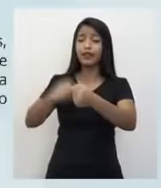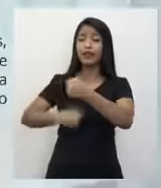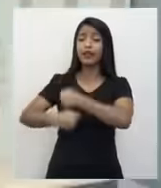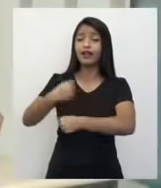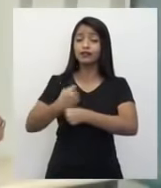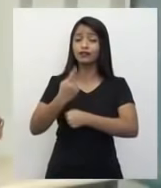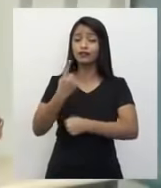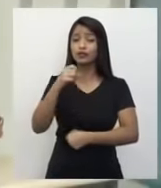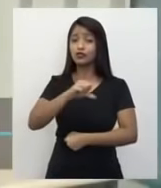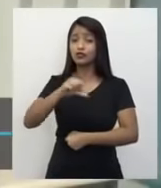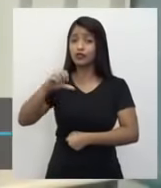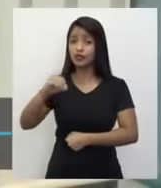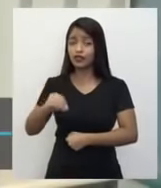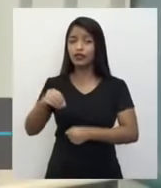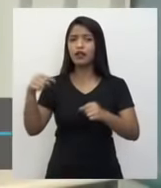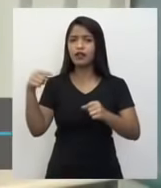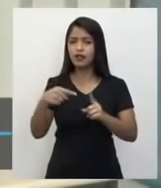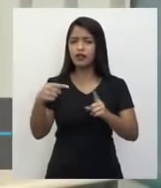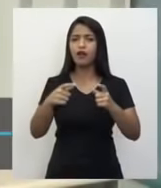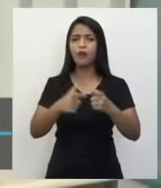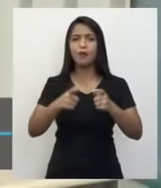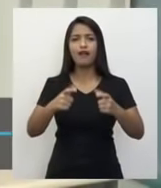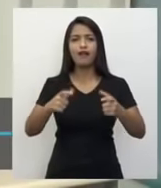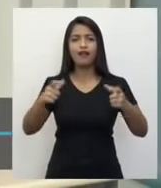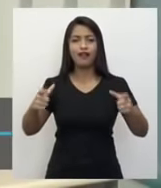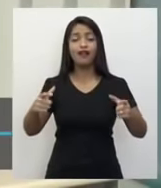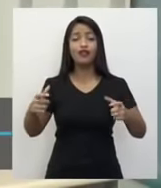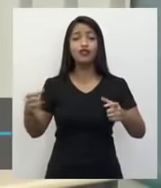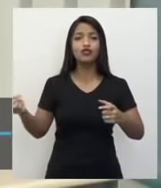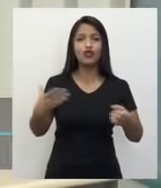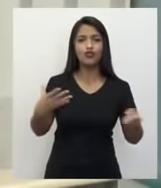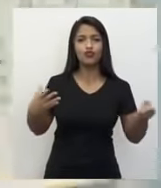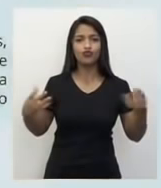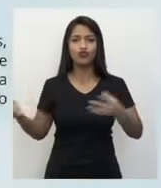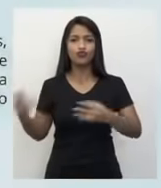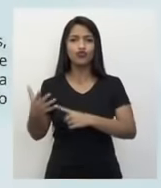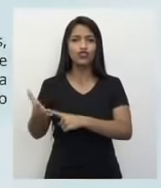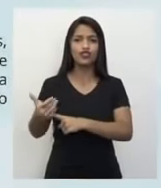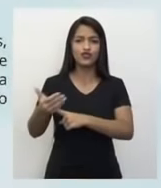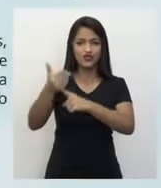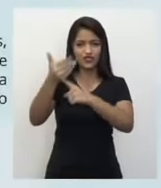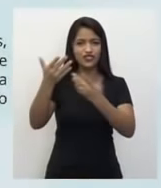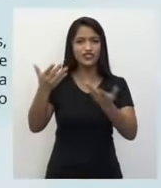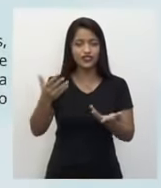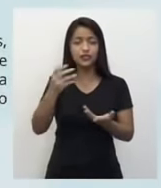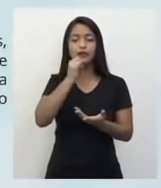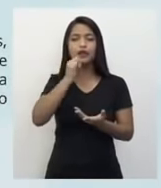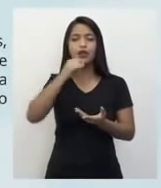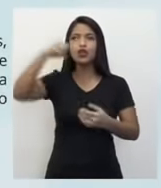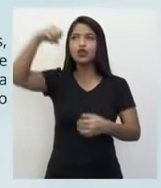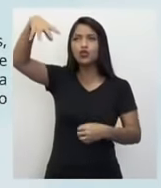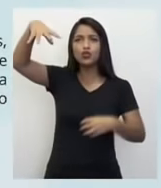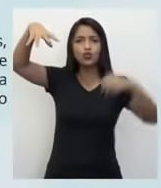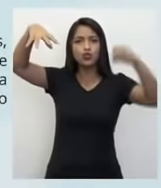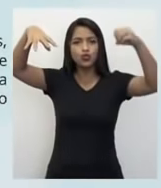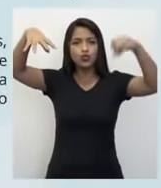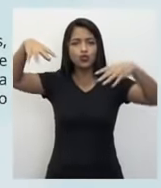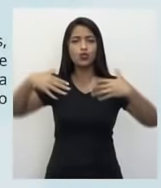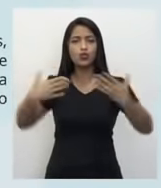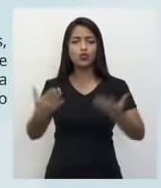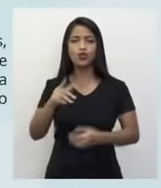vez mais espaço. A cada dia chegam novas tecnologias nas aparelhagens, como desenho de luz, LEDs,